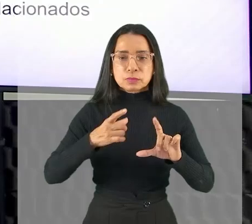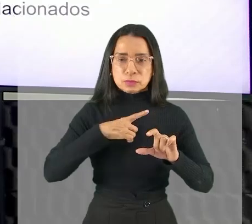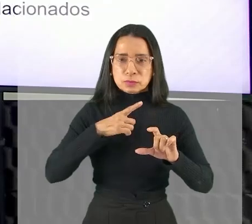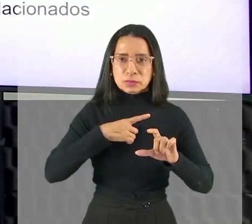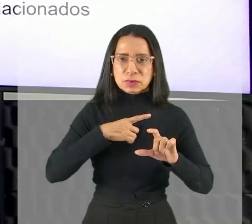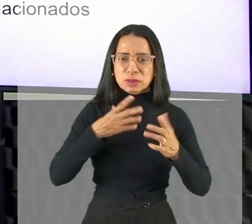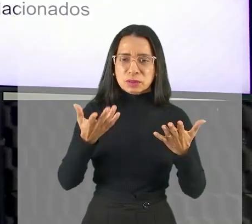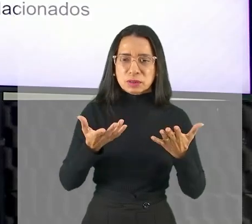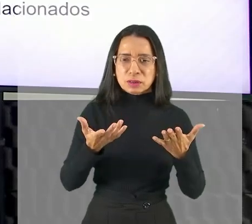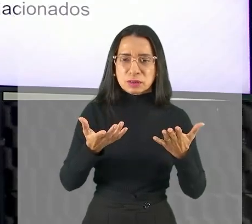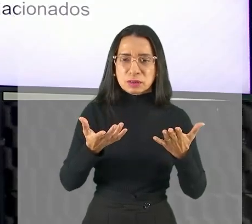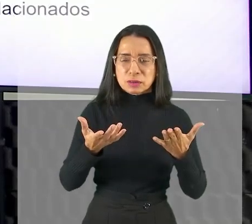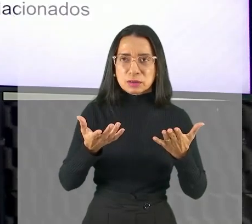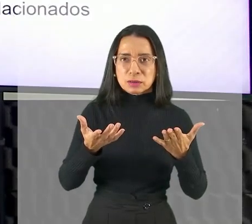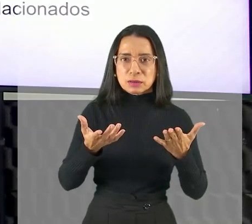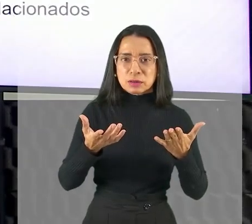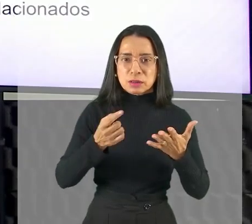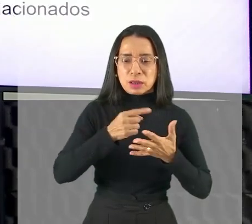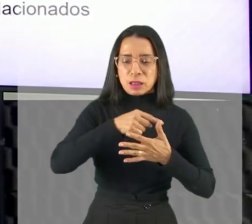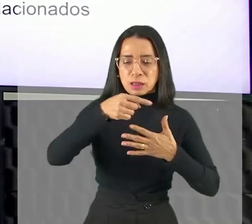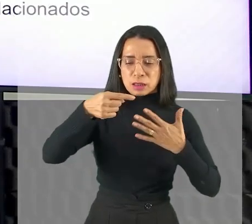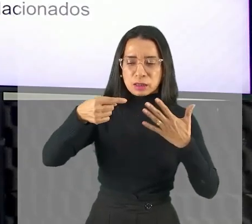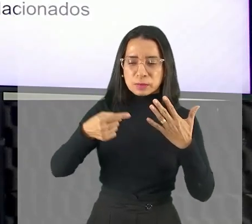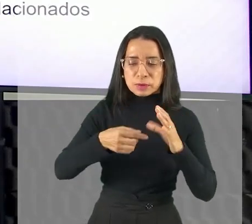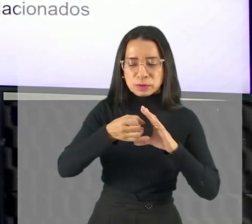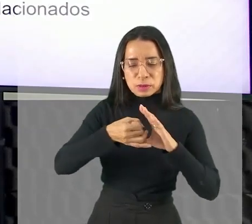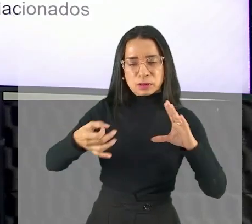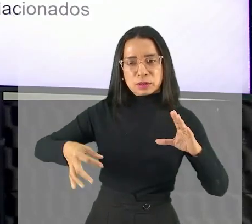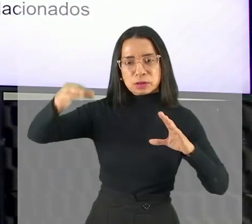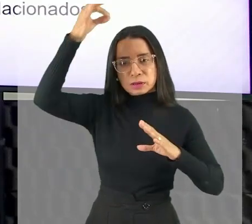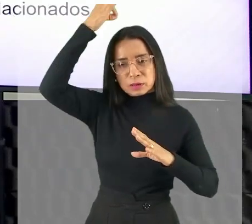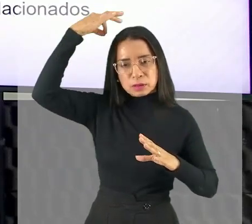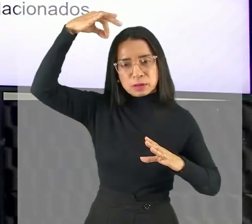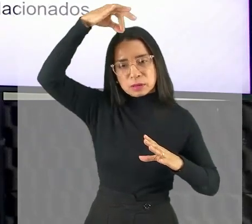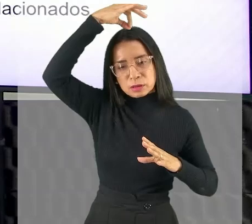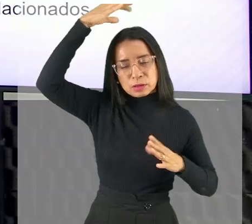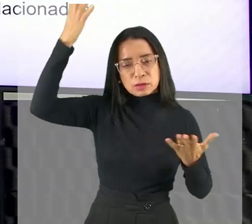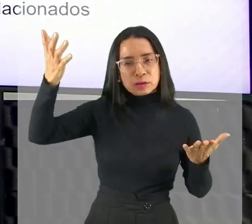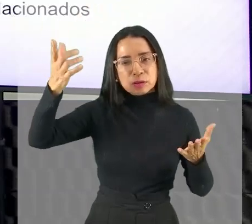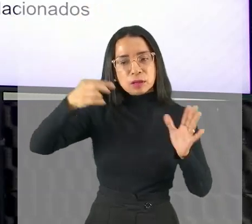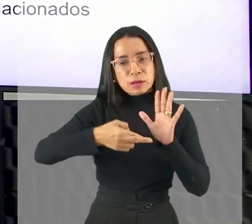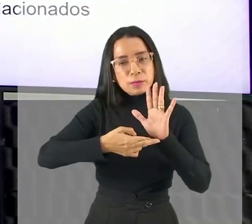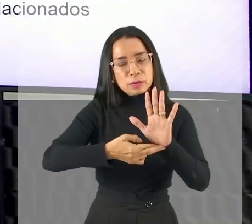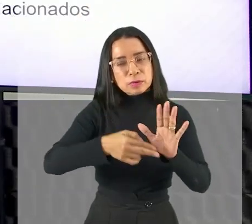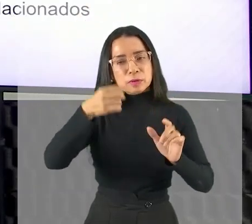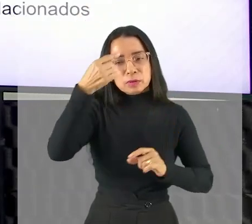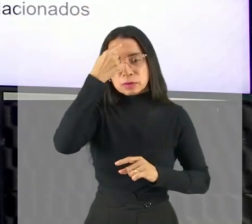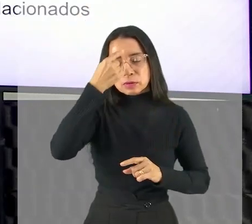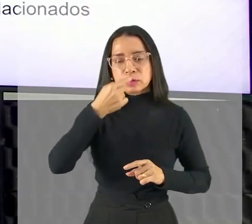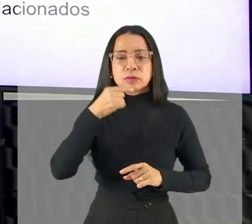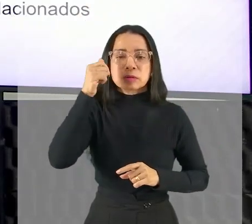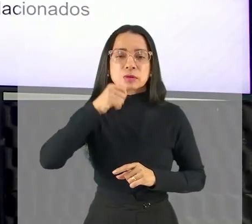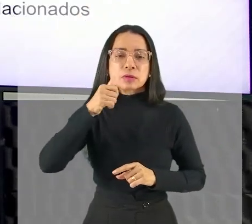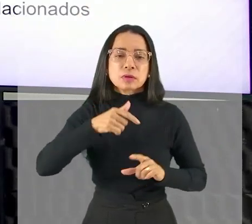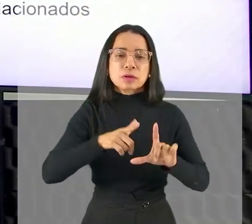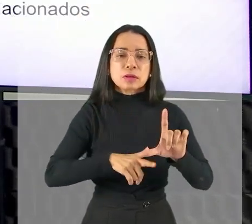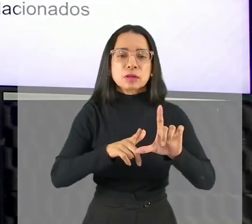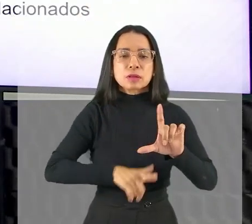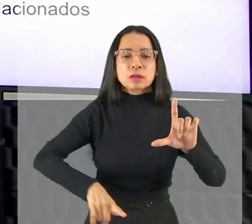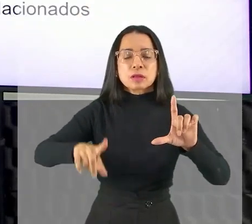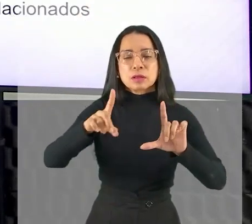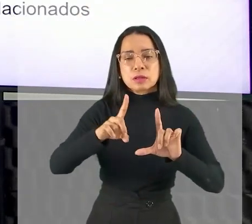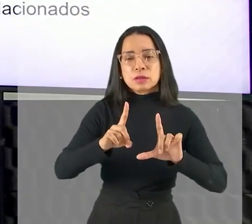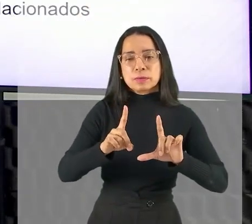esse aspecto transcendental no texto, no poema, representando a figura da mulher. Alternativa D,